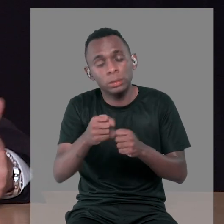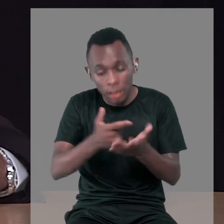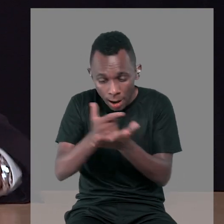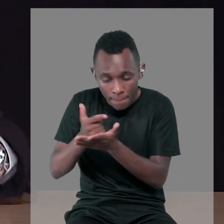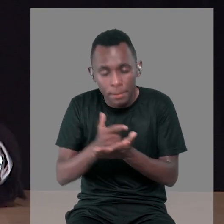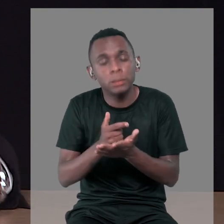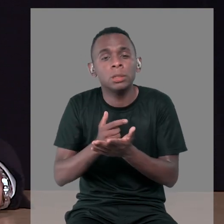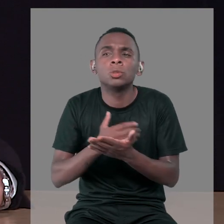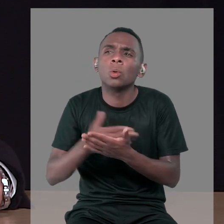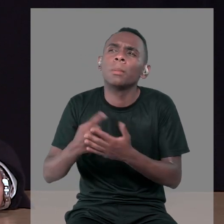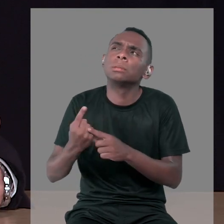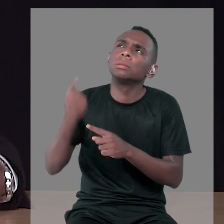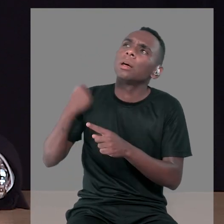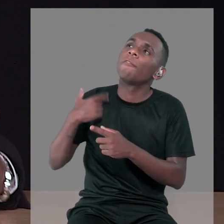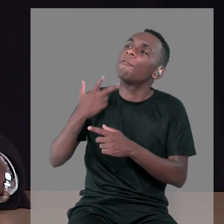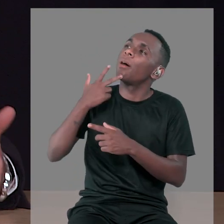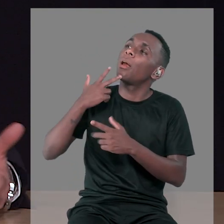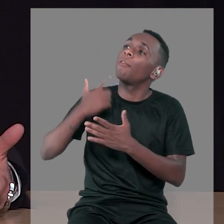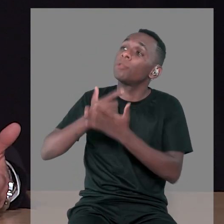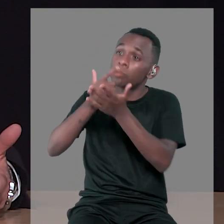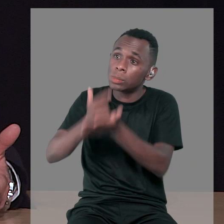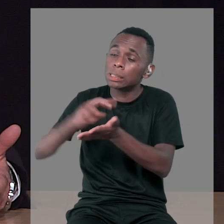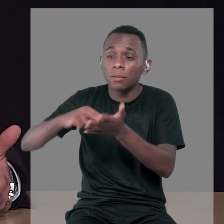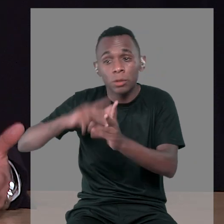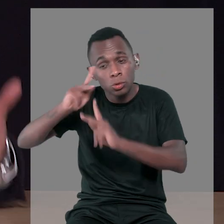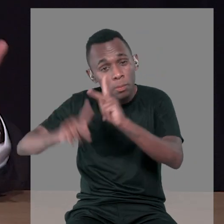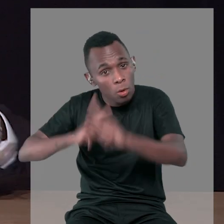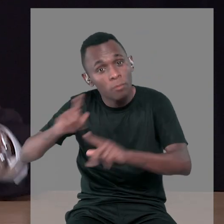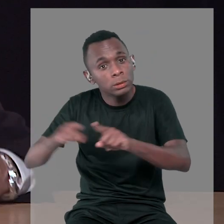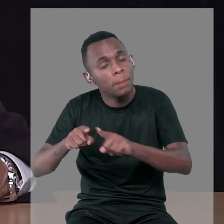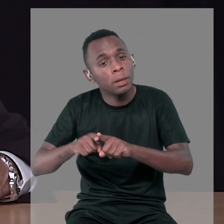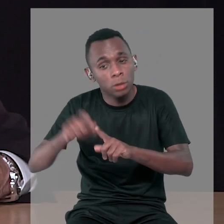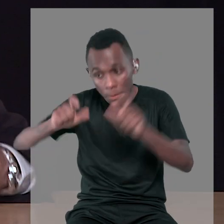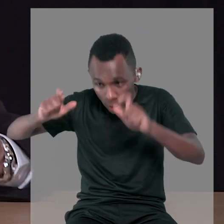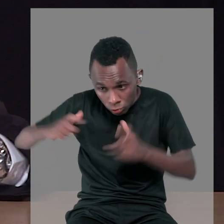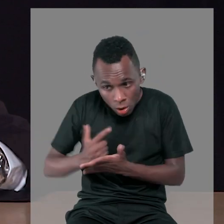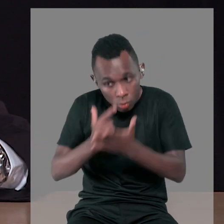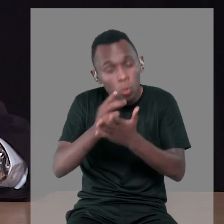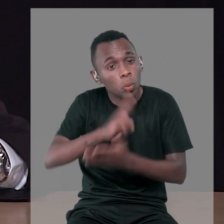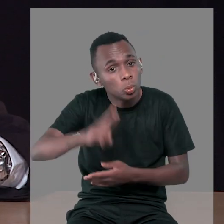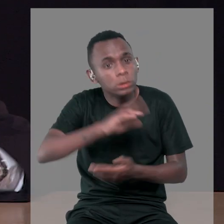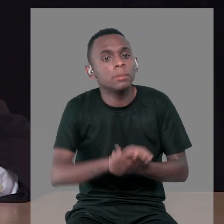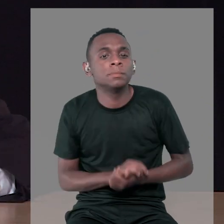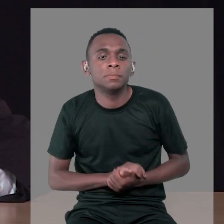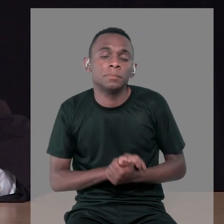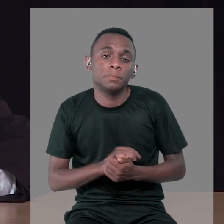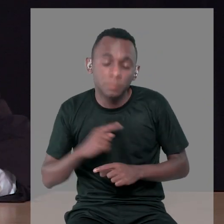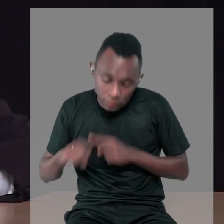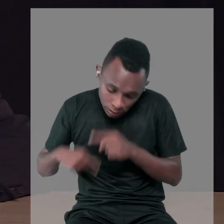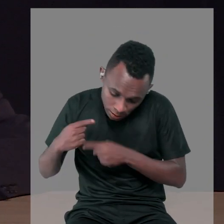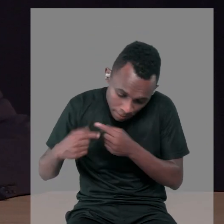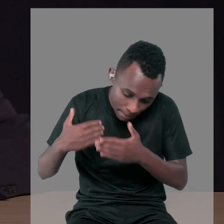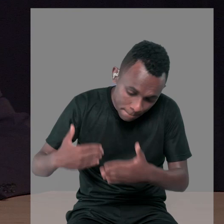falava de milícia de cidadãos, um corpo armado de cidadãos. A partir daí, ele veio a ter o sentido que tem